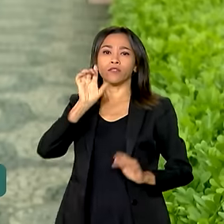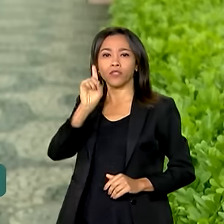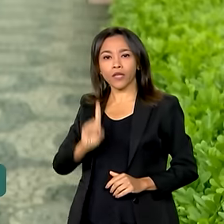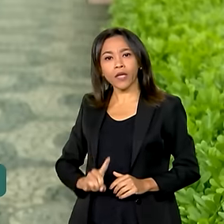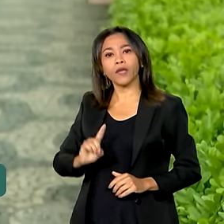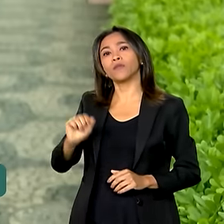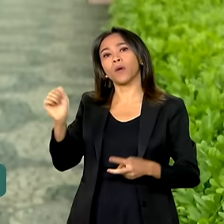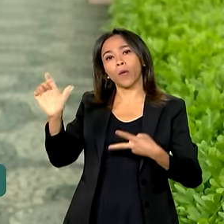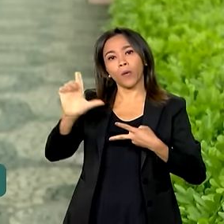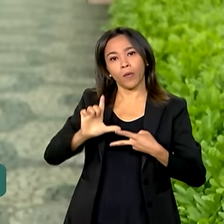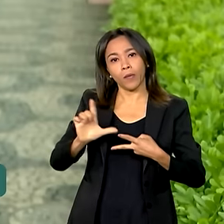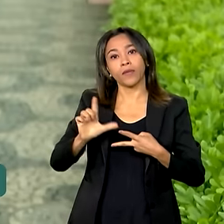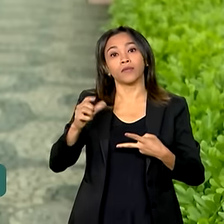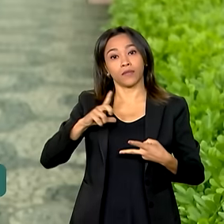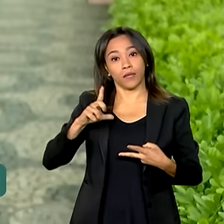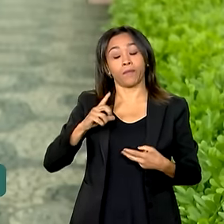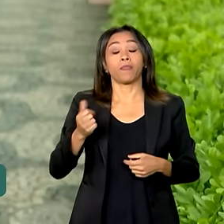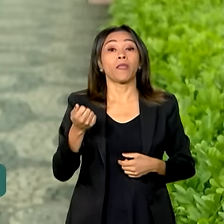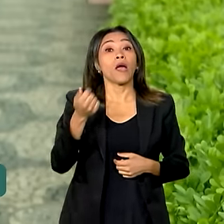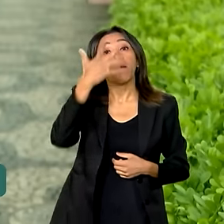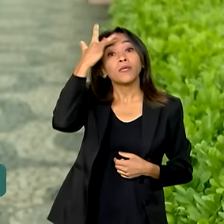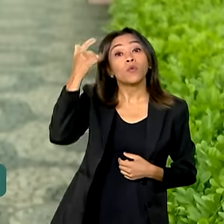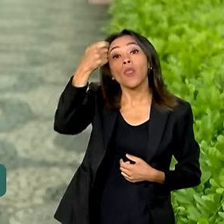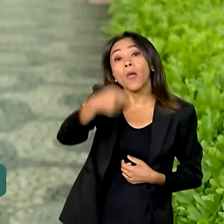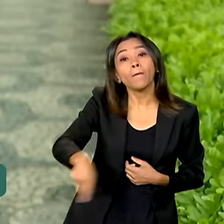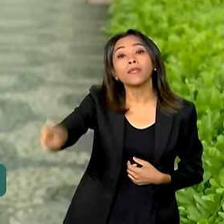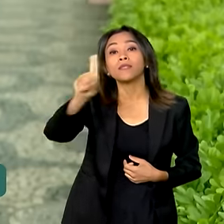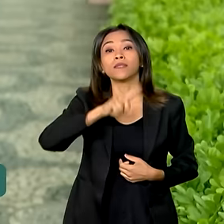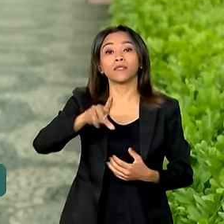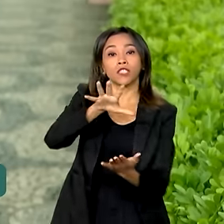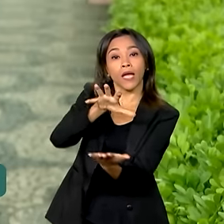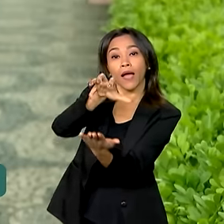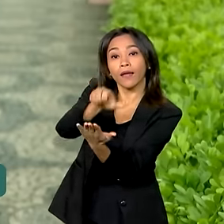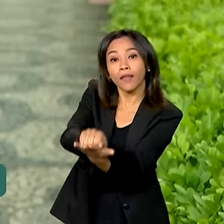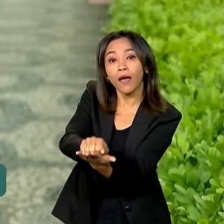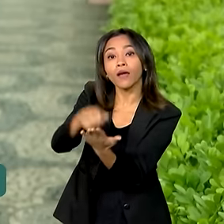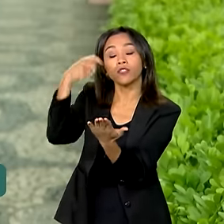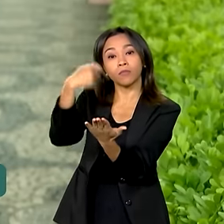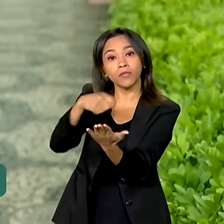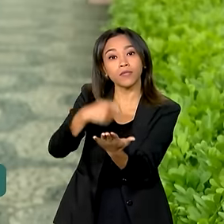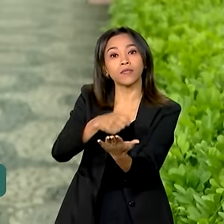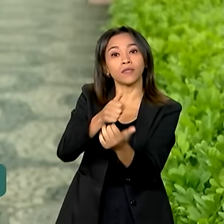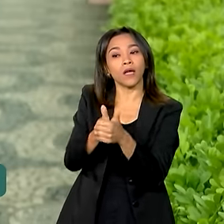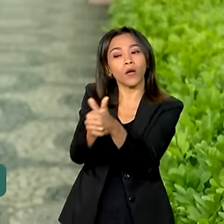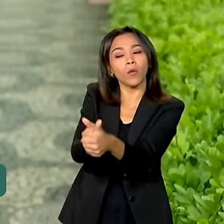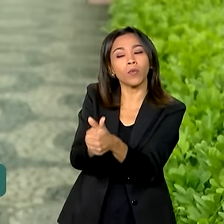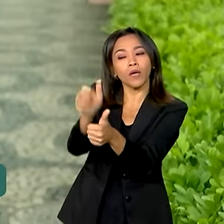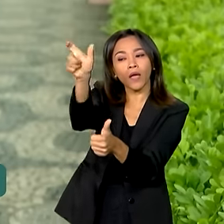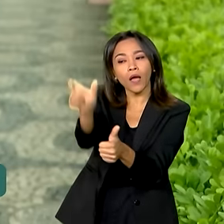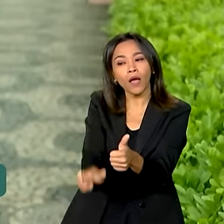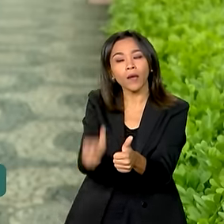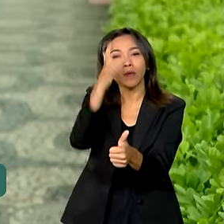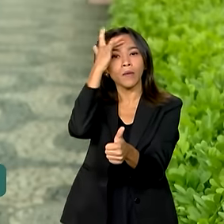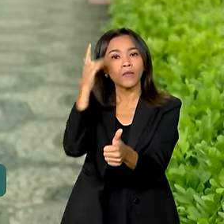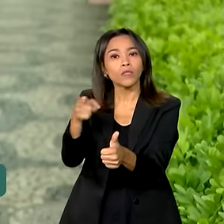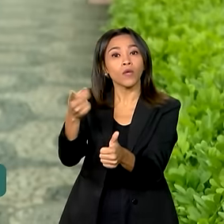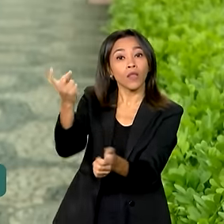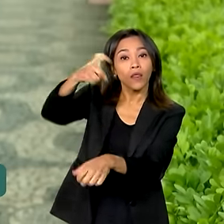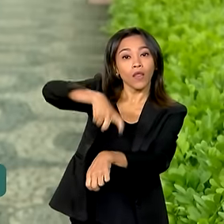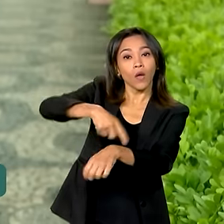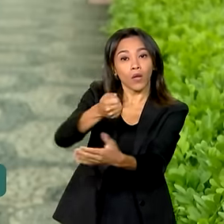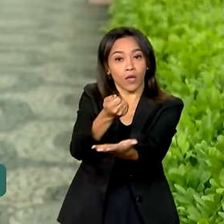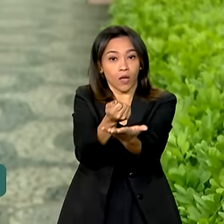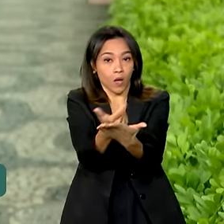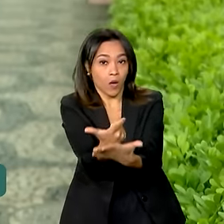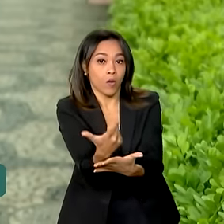O acompanhante também não precisa mais de cadastro, o beneficiário deve indicar o acompanhante no momento da compra do bilhete. O